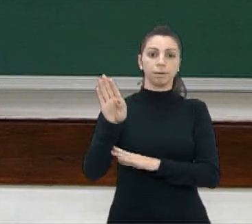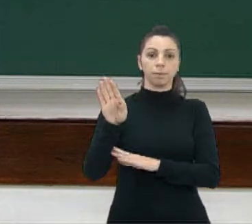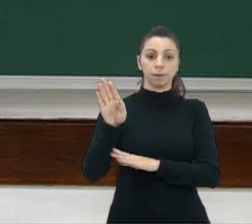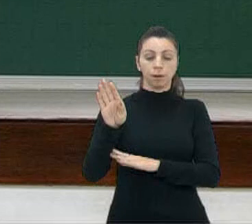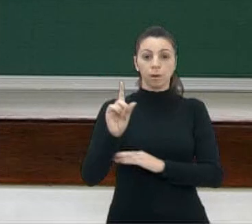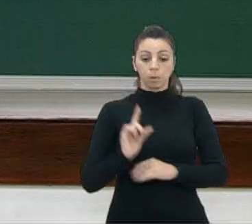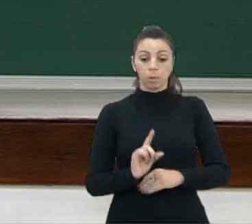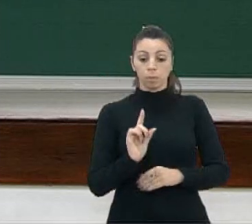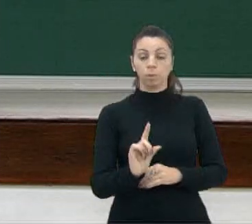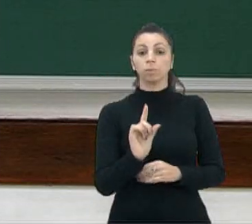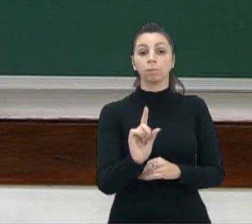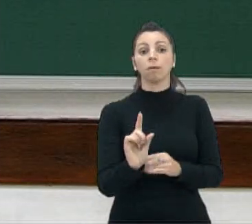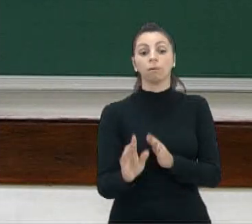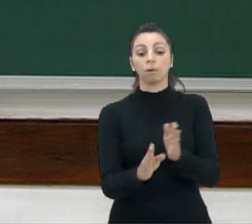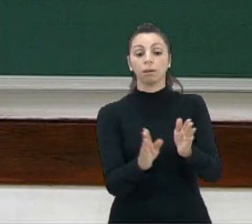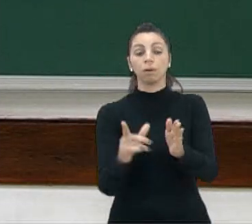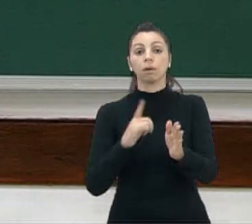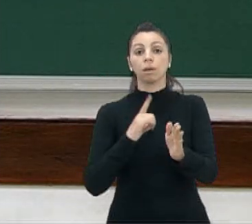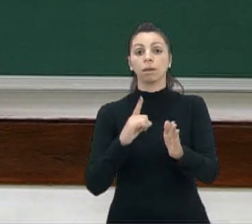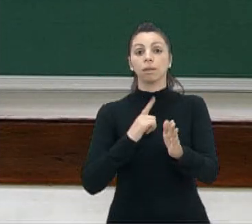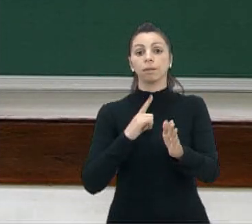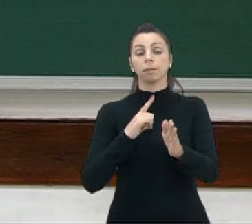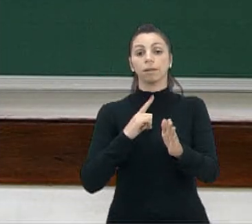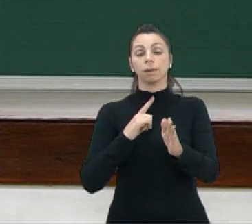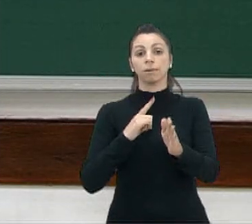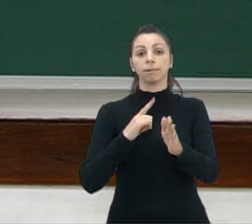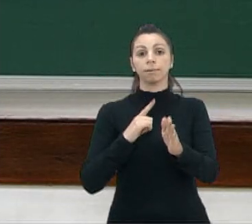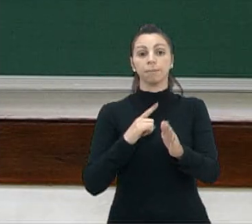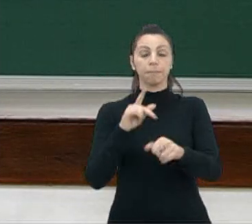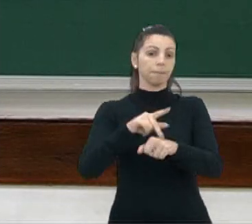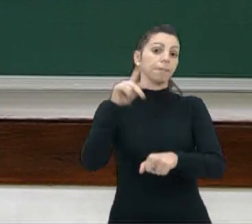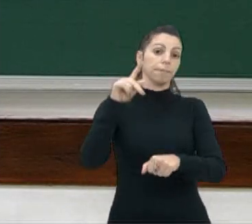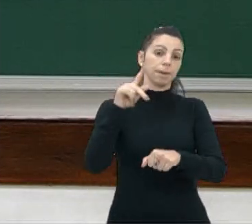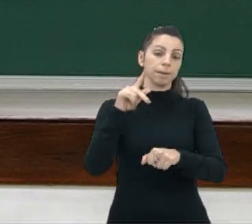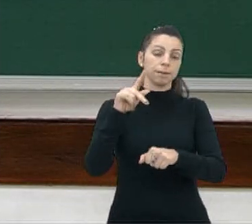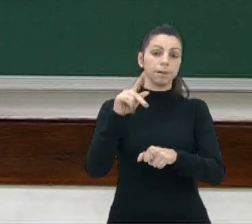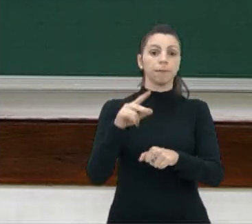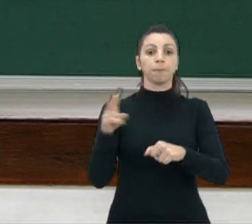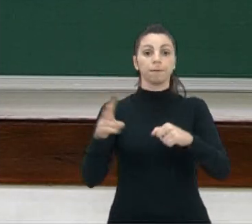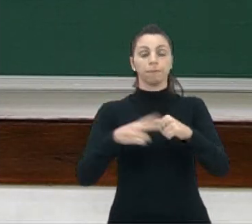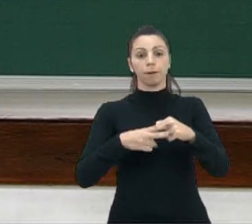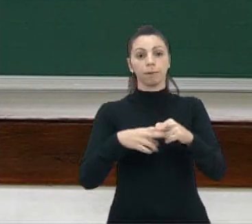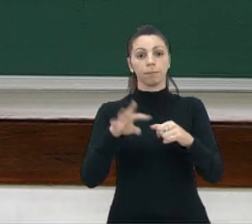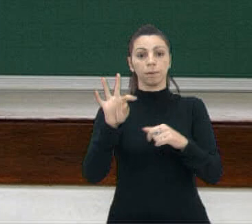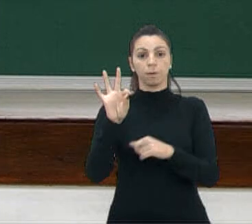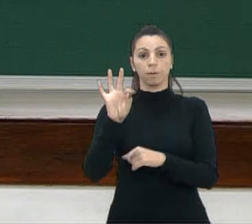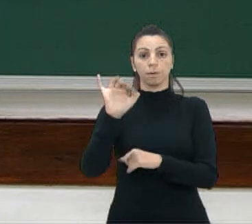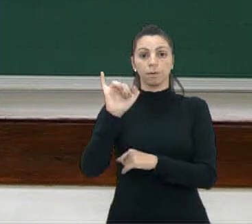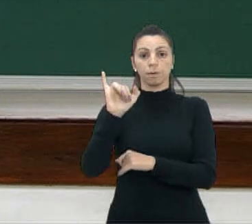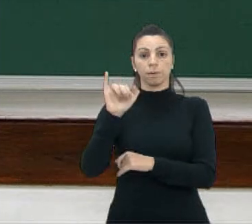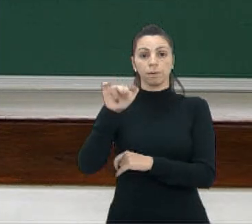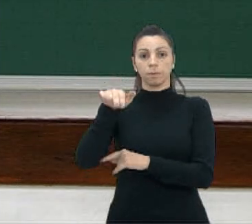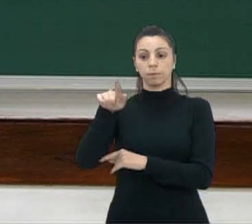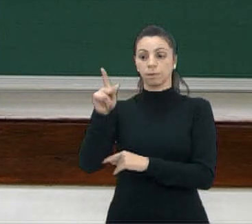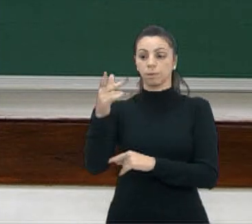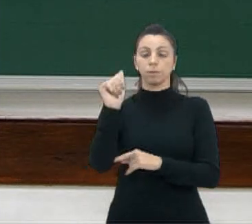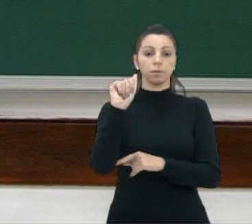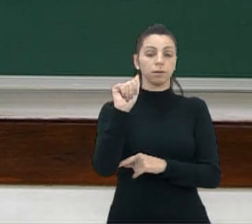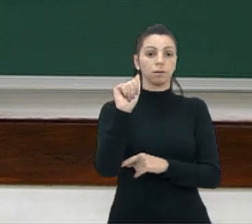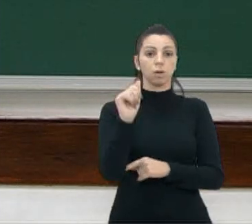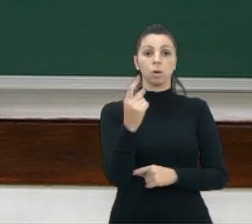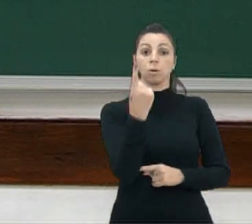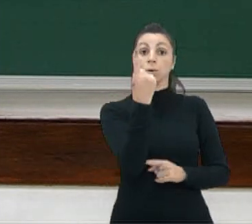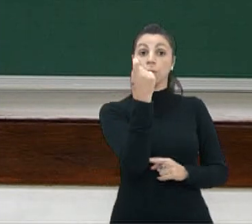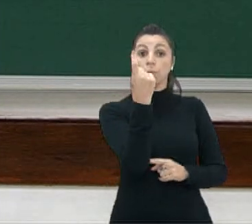verbo? Tinha. Então percebam que aqui nós temos uma ocorrência verbal somente em cada uma. Ou seja, nós temos uma